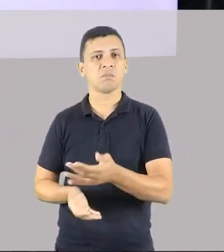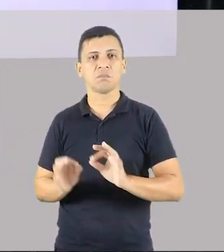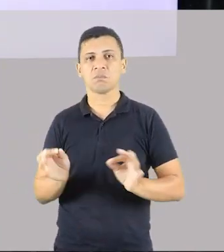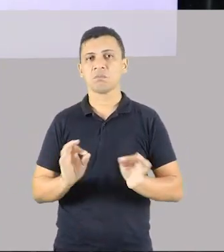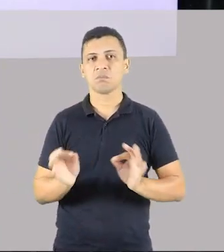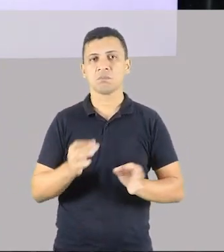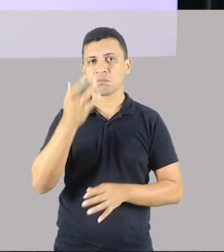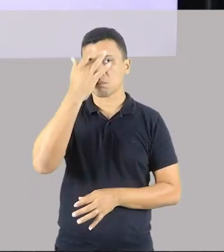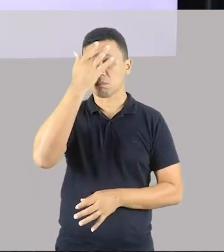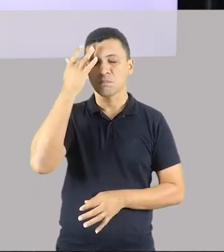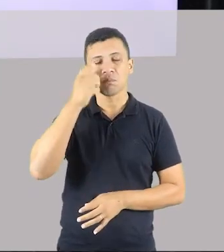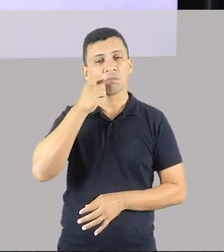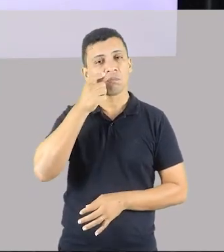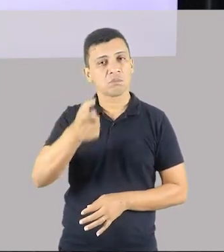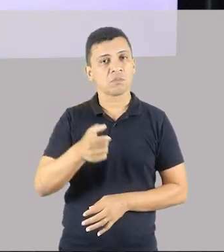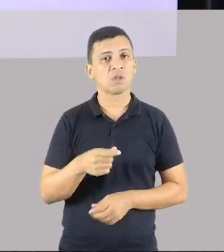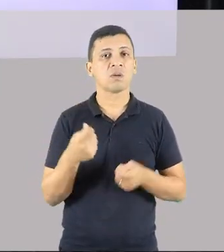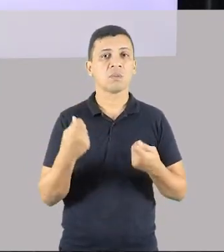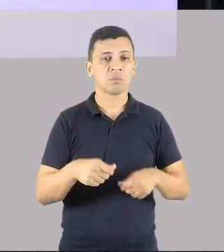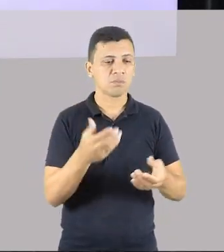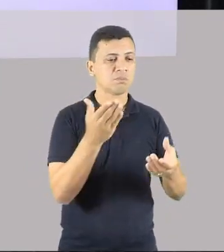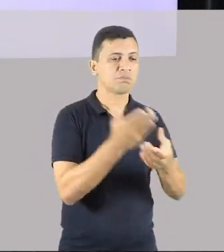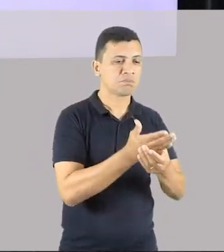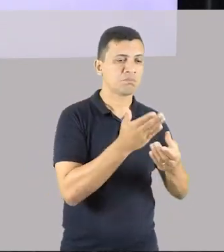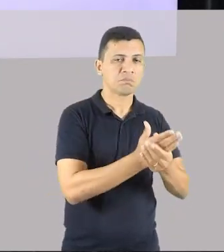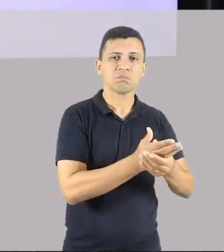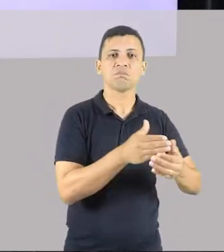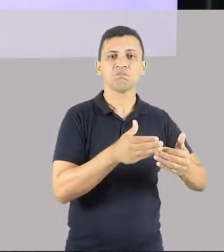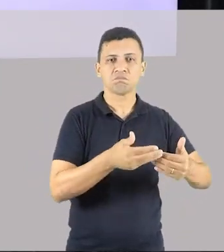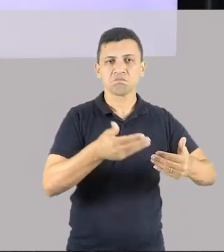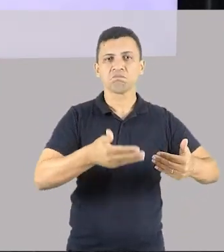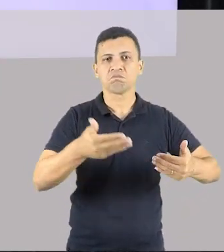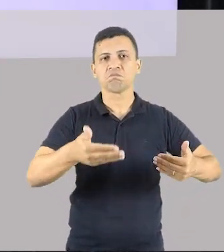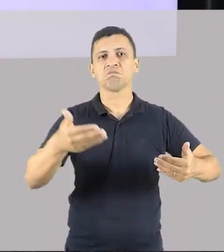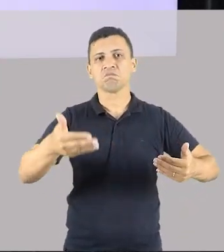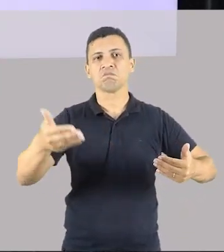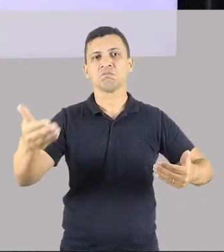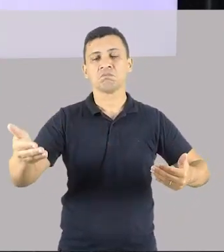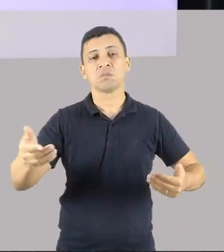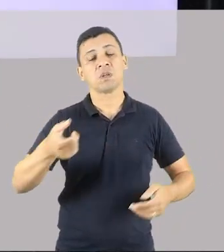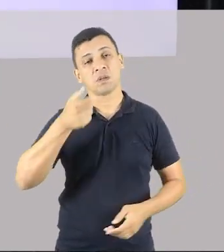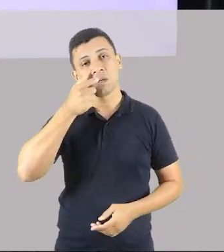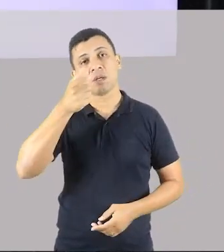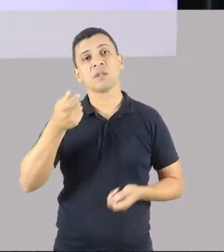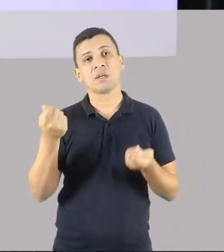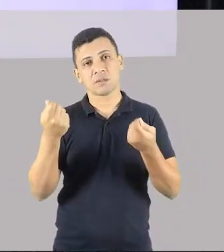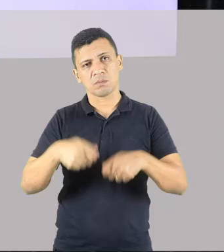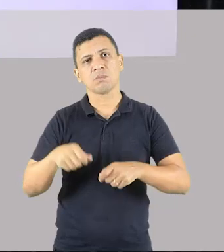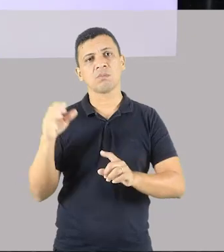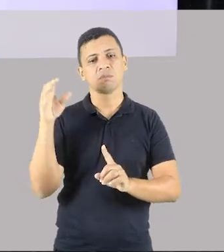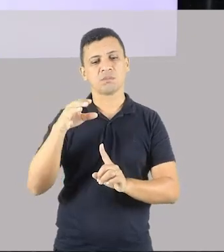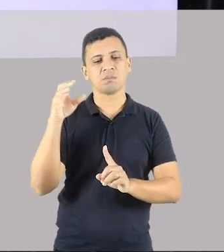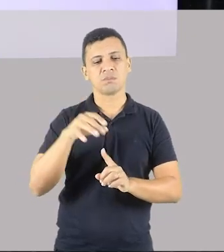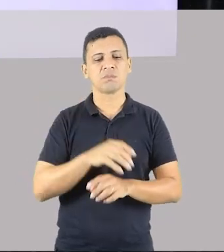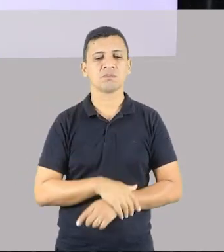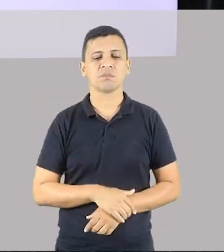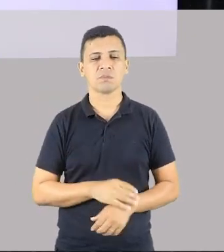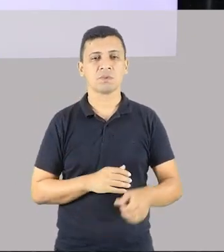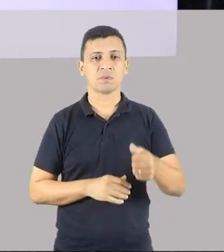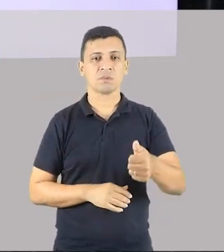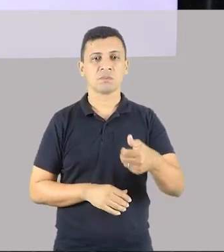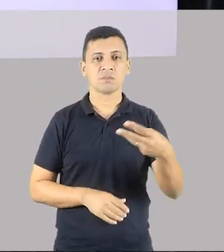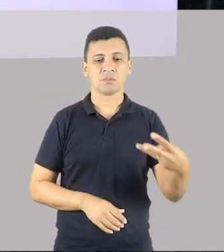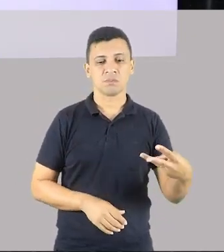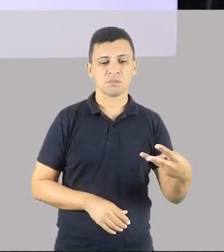dos interessados. Ou seja, o processo tem que andar, ele andará por si, ainda que os interessados, claro, possam intervir.